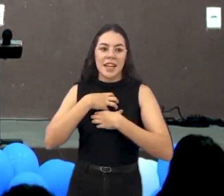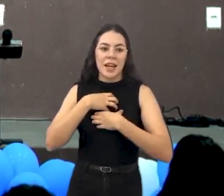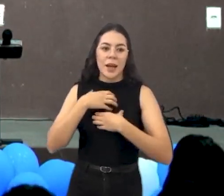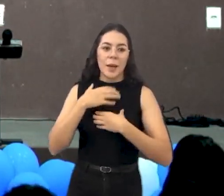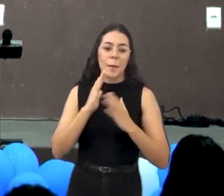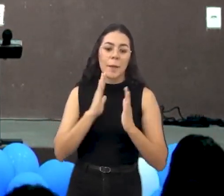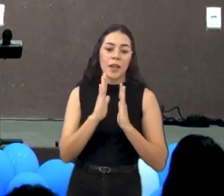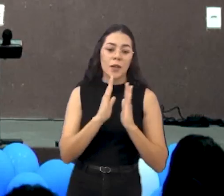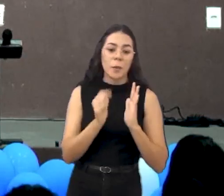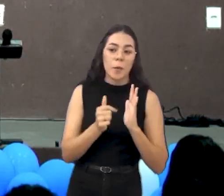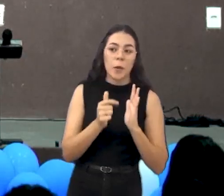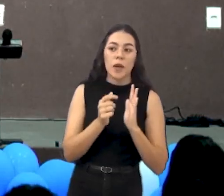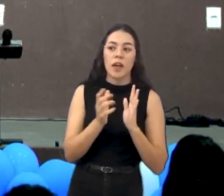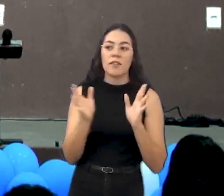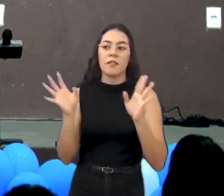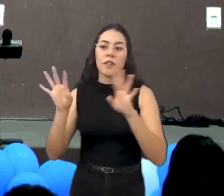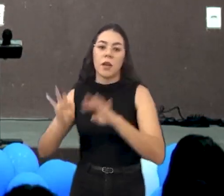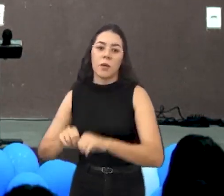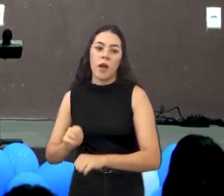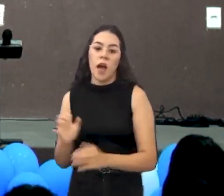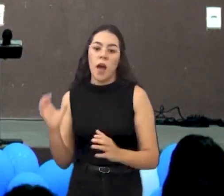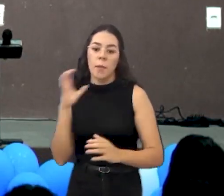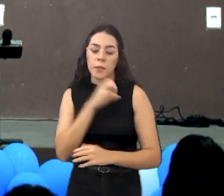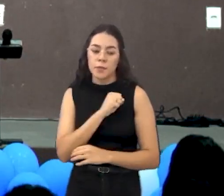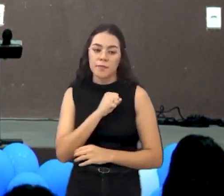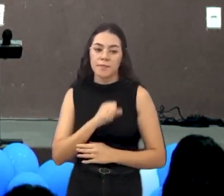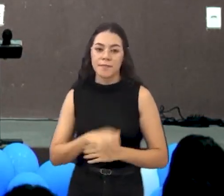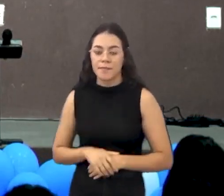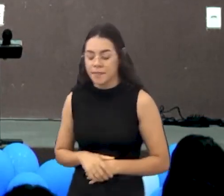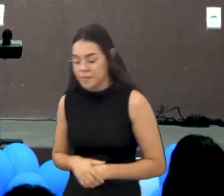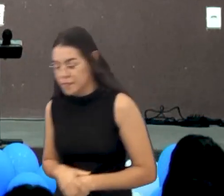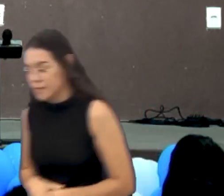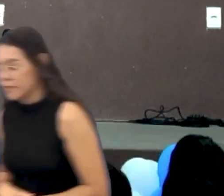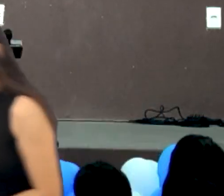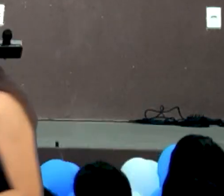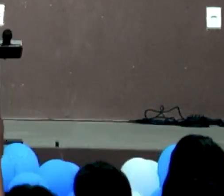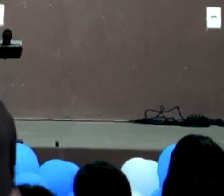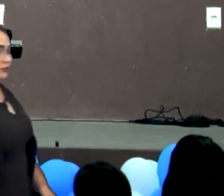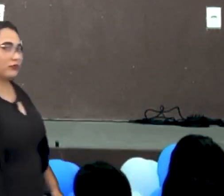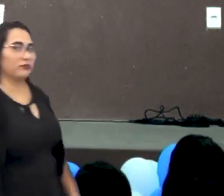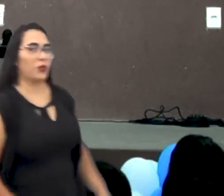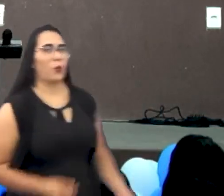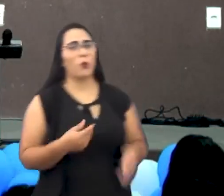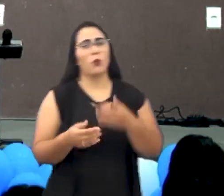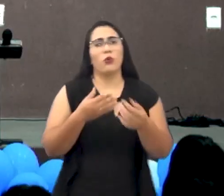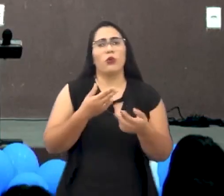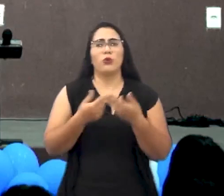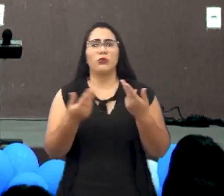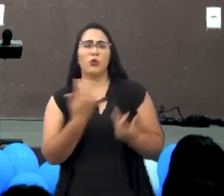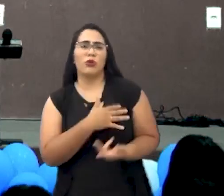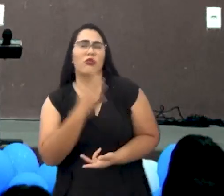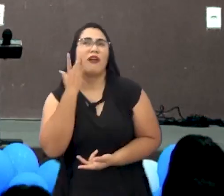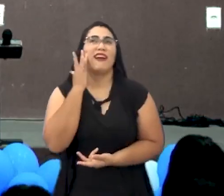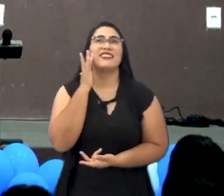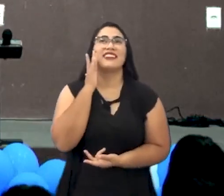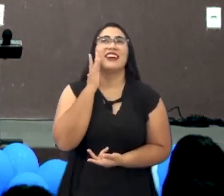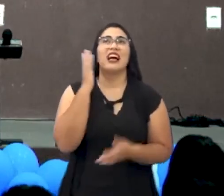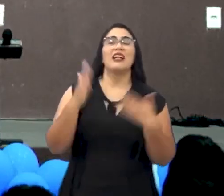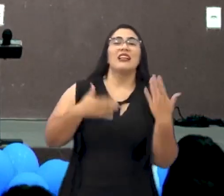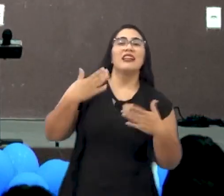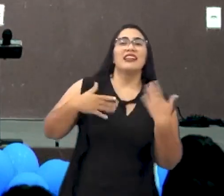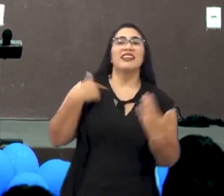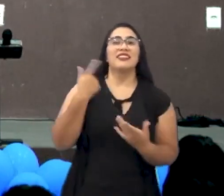segundos e logo se apaga. Qualquer coisa que o coração acha que é alegria, nos faz até sorrir por um